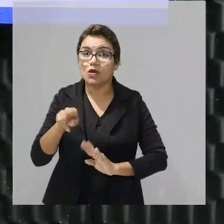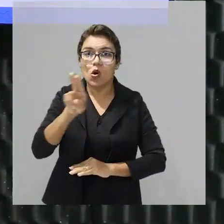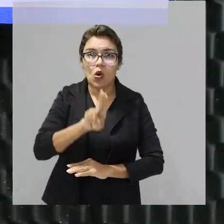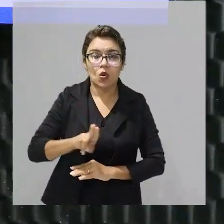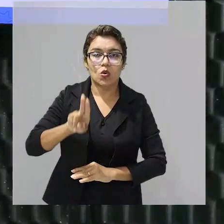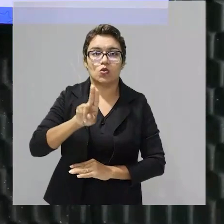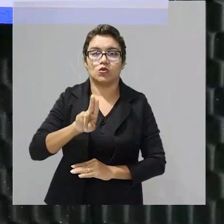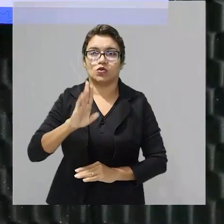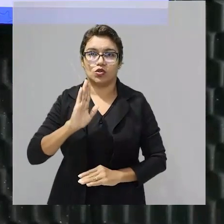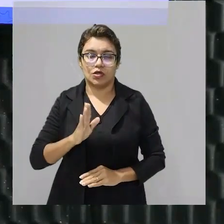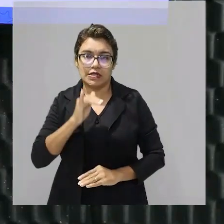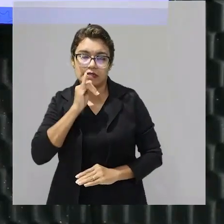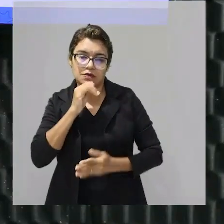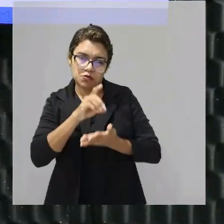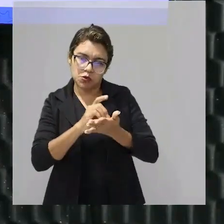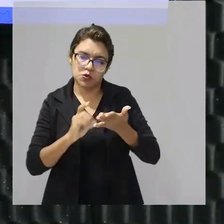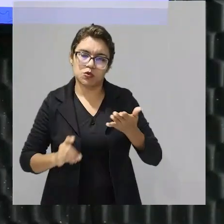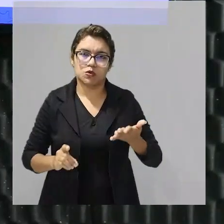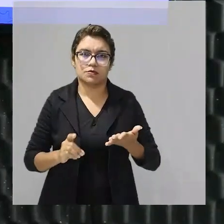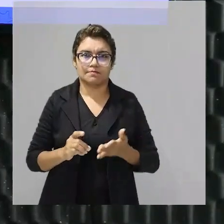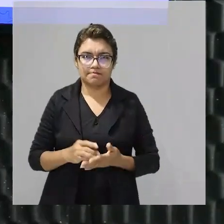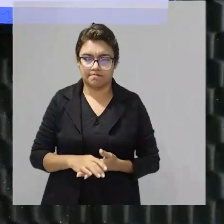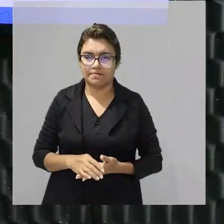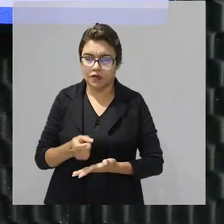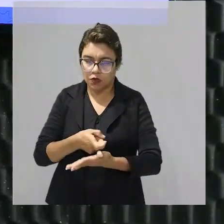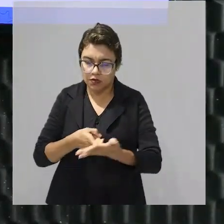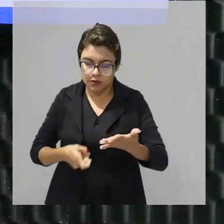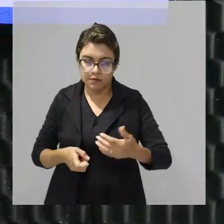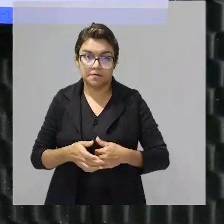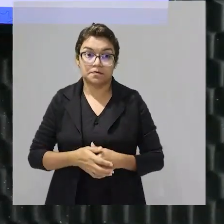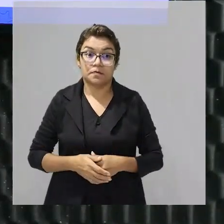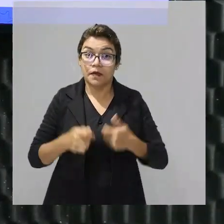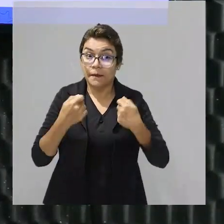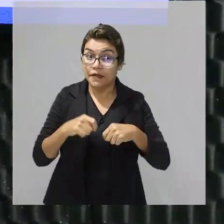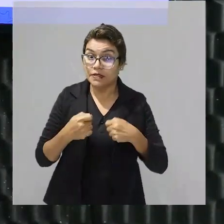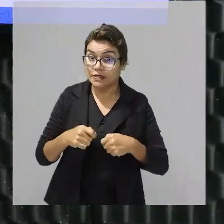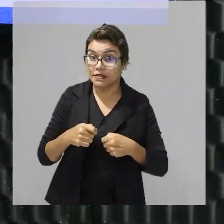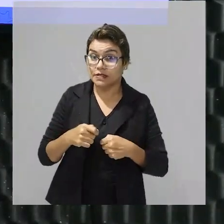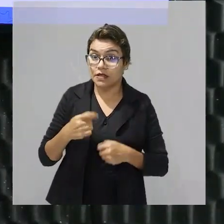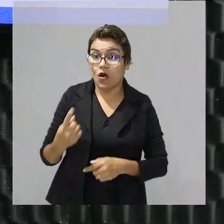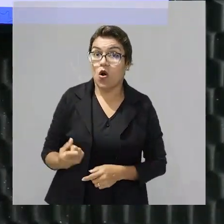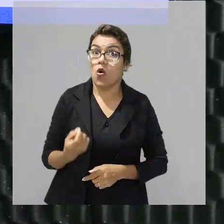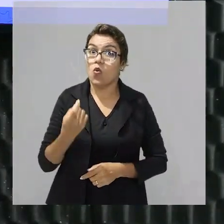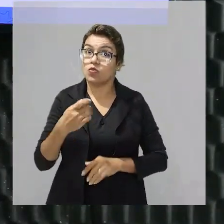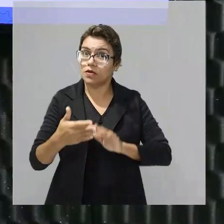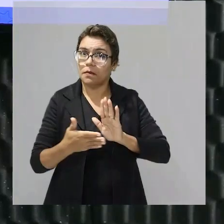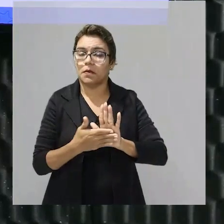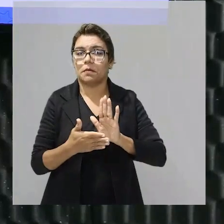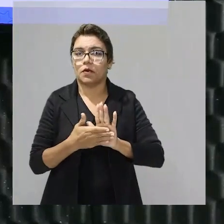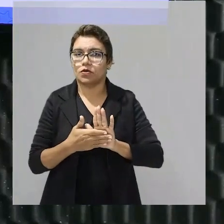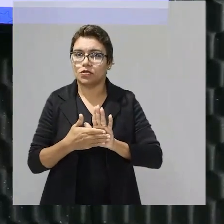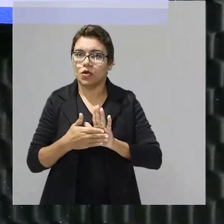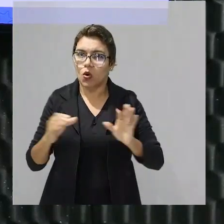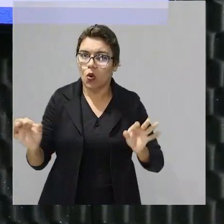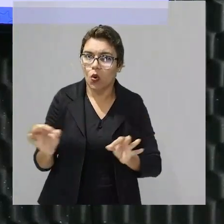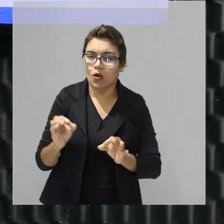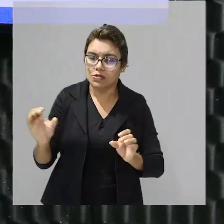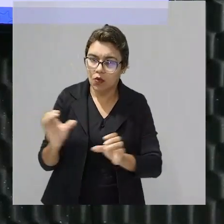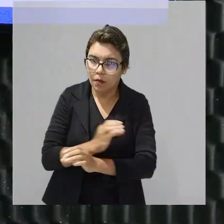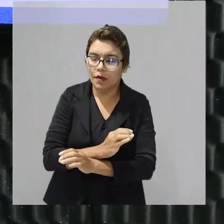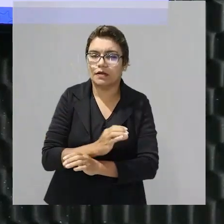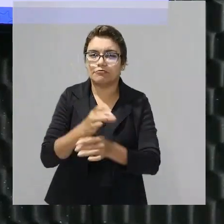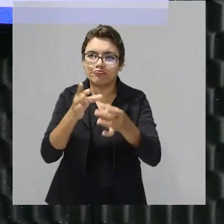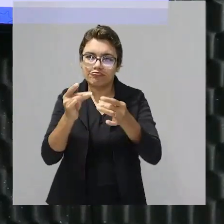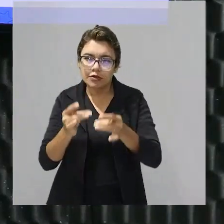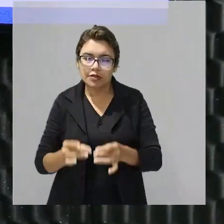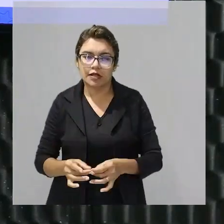vão realizar e o efeito que isso vai trazer. o detalhamento. Você já